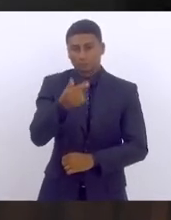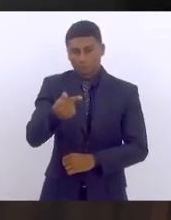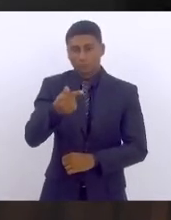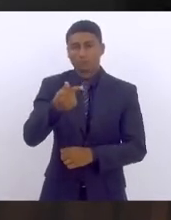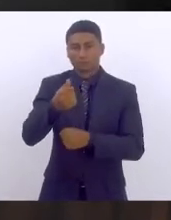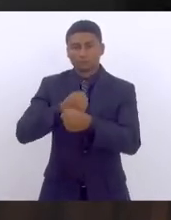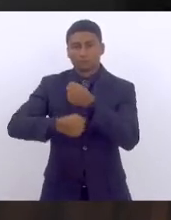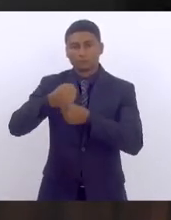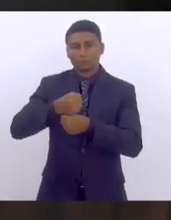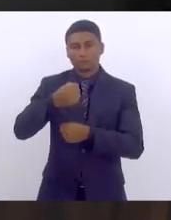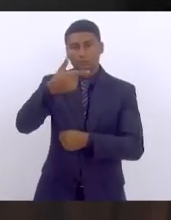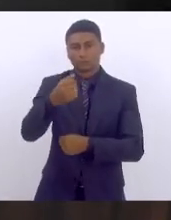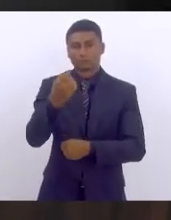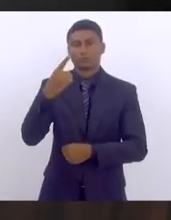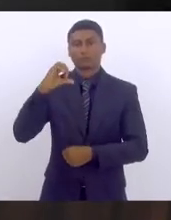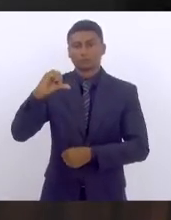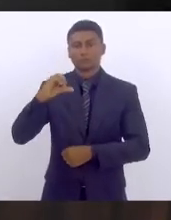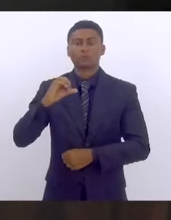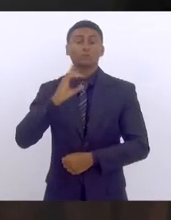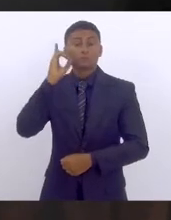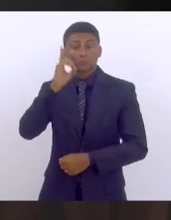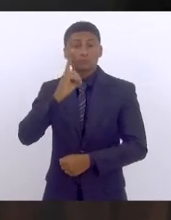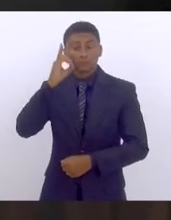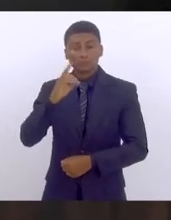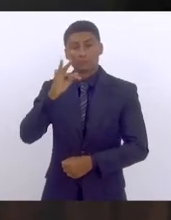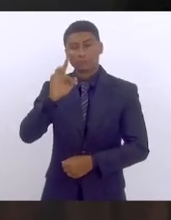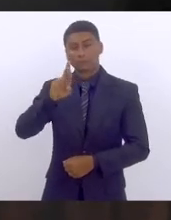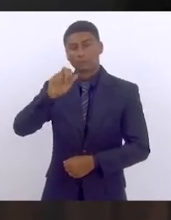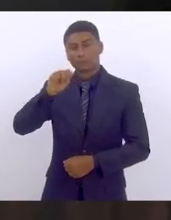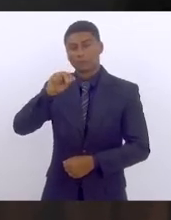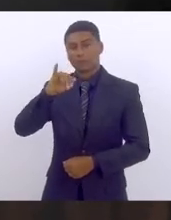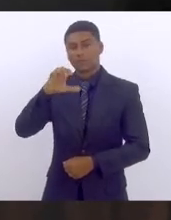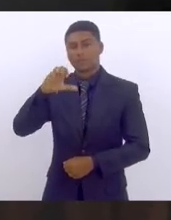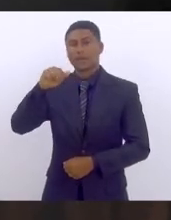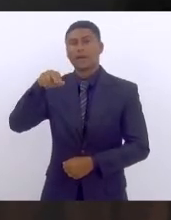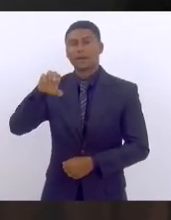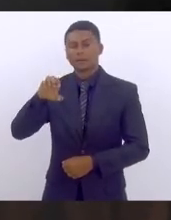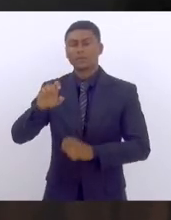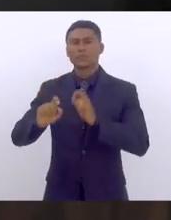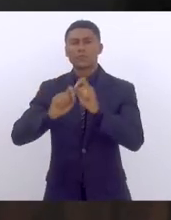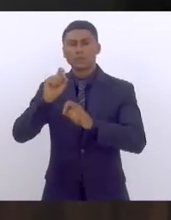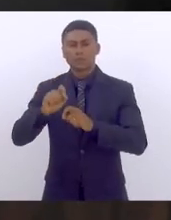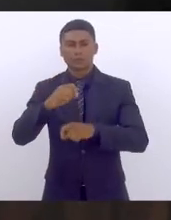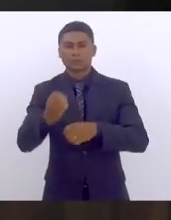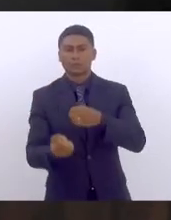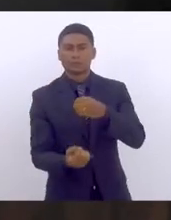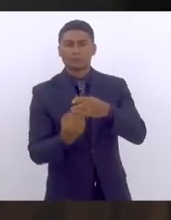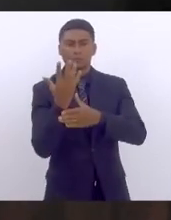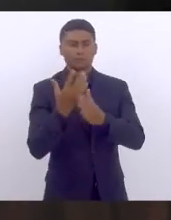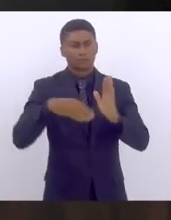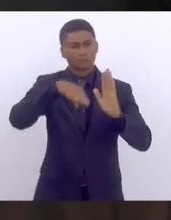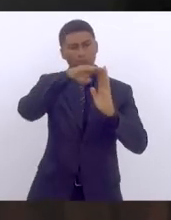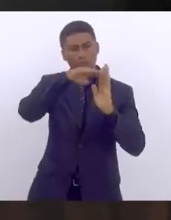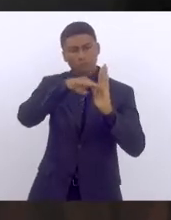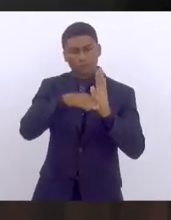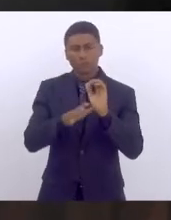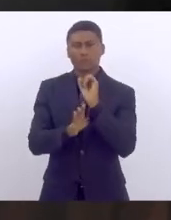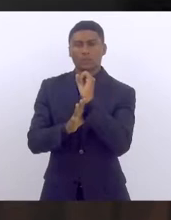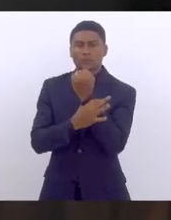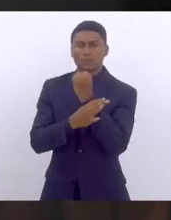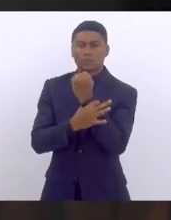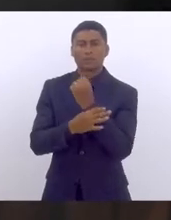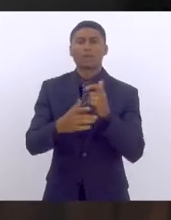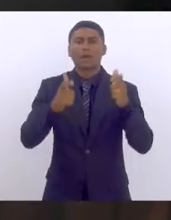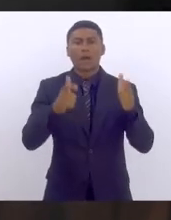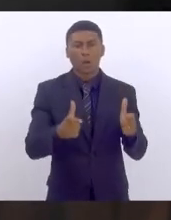de 2019, de autoria da deputada Franciane Mota, que institui normas obrigatórias de segurança coletiva nas instalações